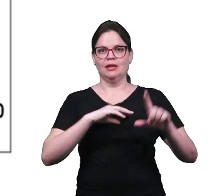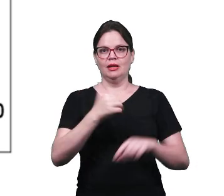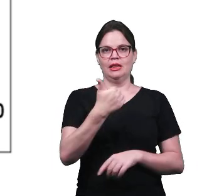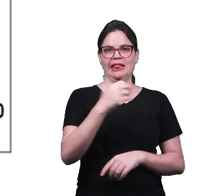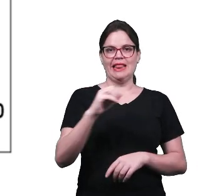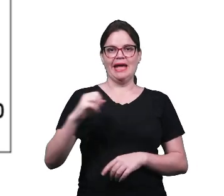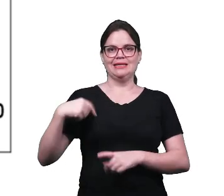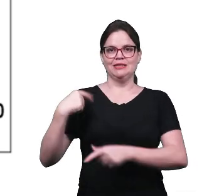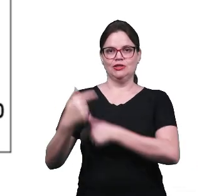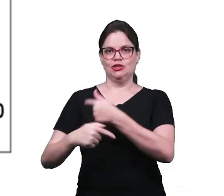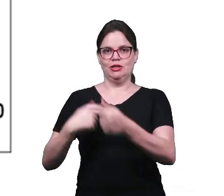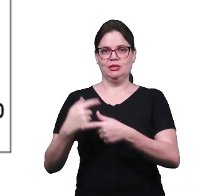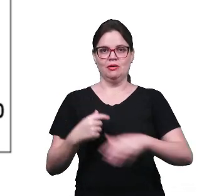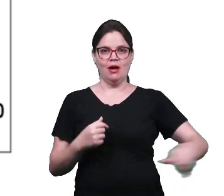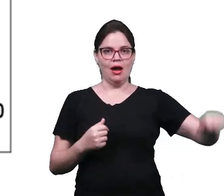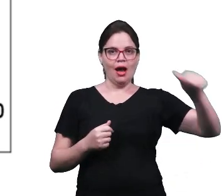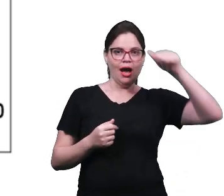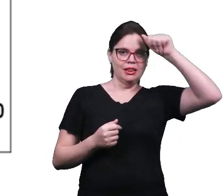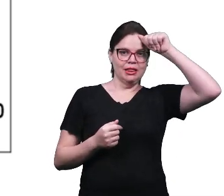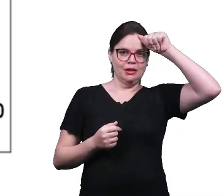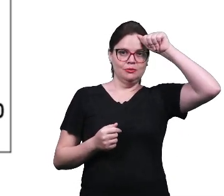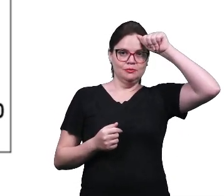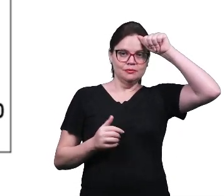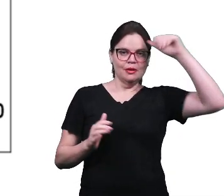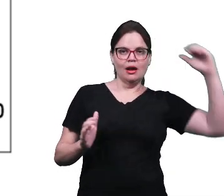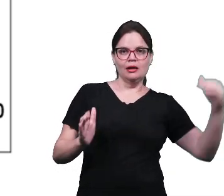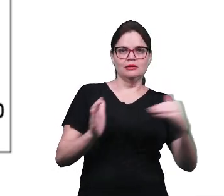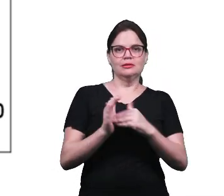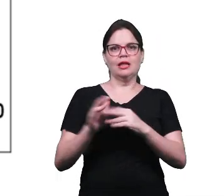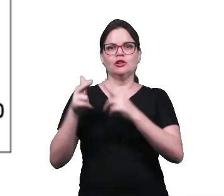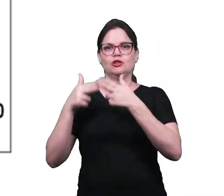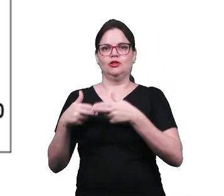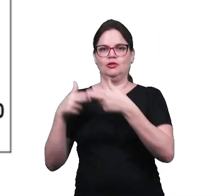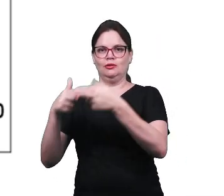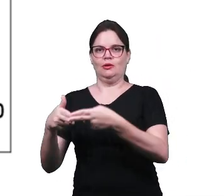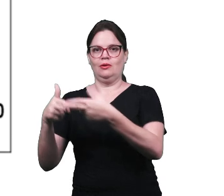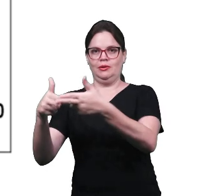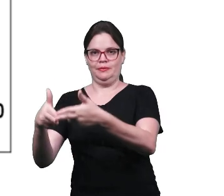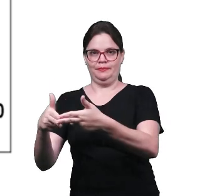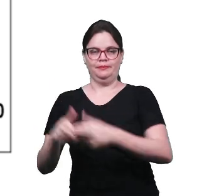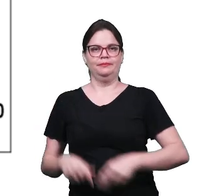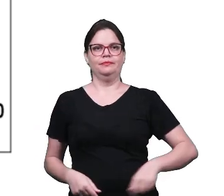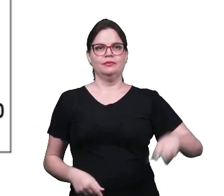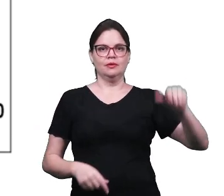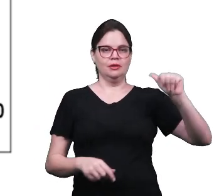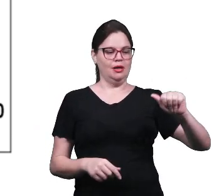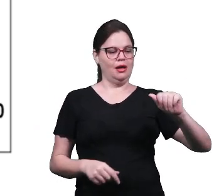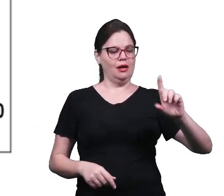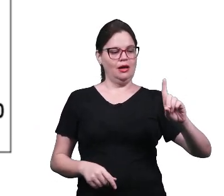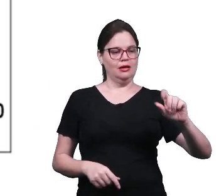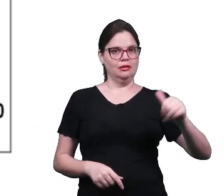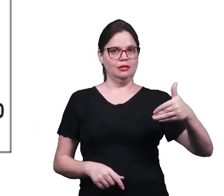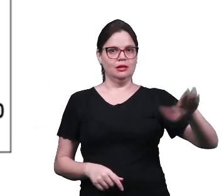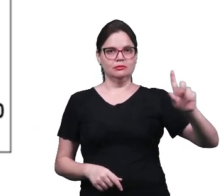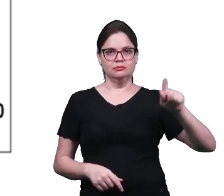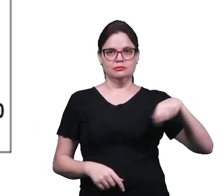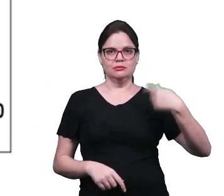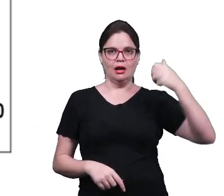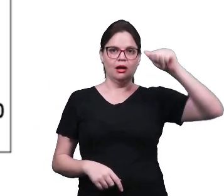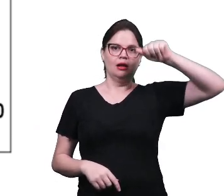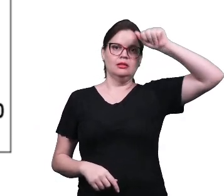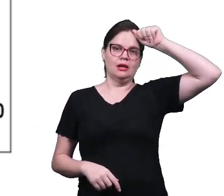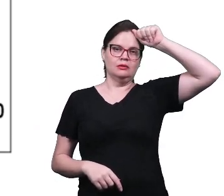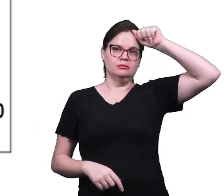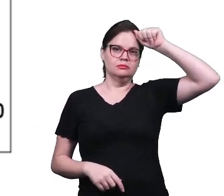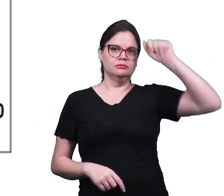Adão até Noé. Noé vai ser uma figura importante, mas nós temos aqui, ó, por exemplo, Adão, marcado ali que ele